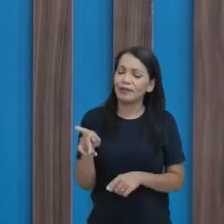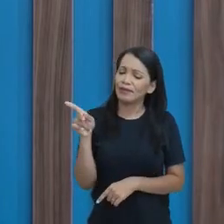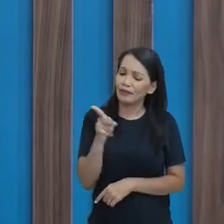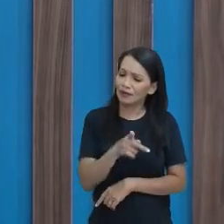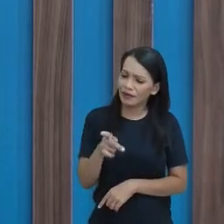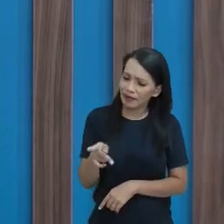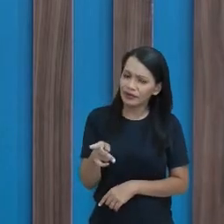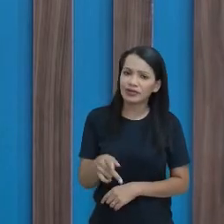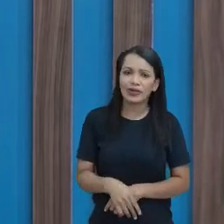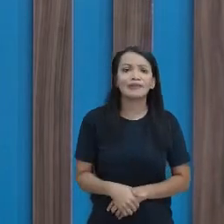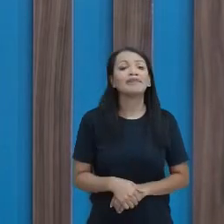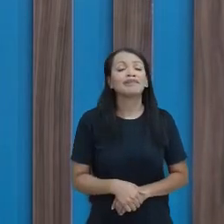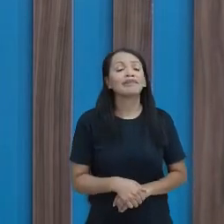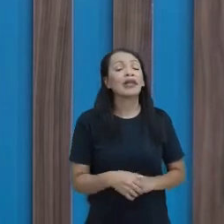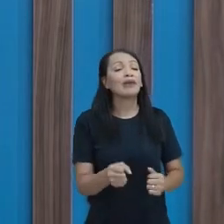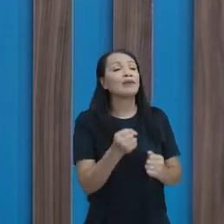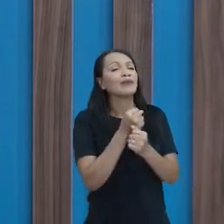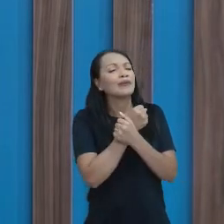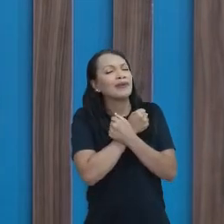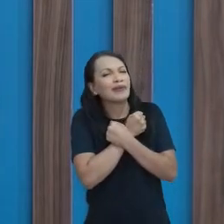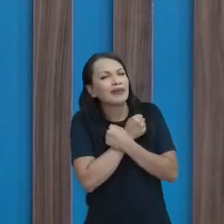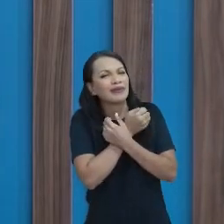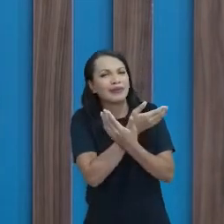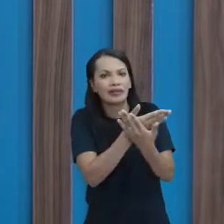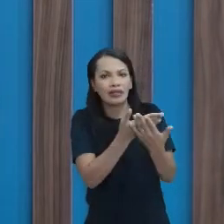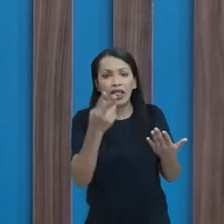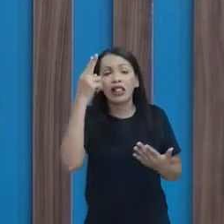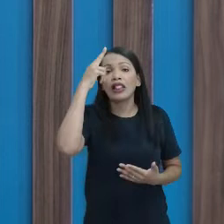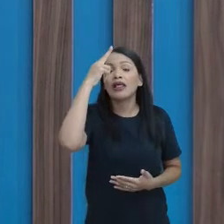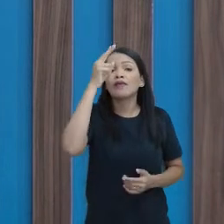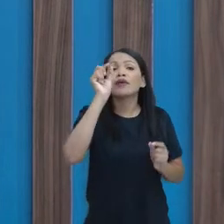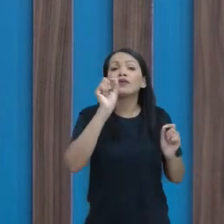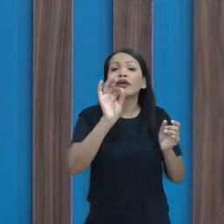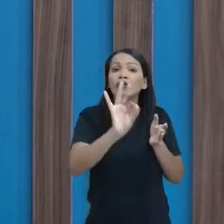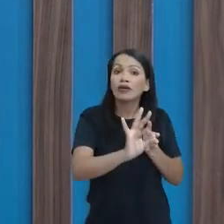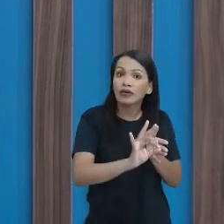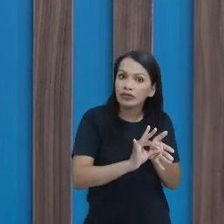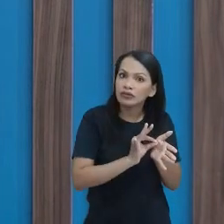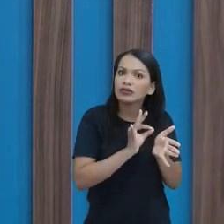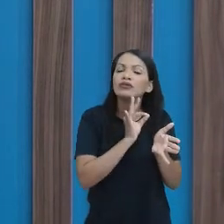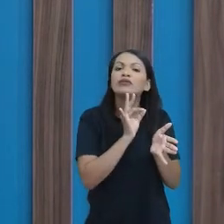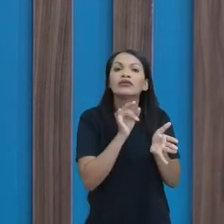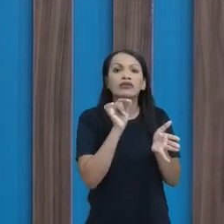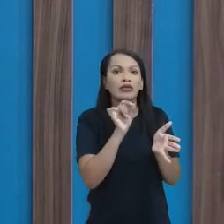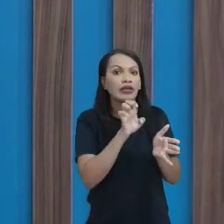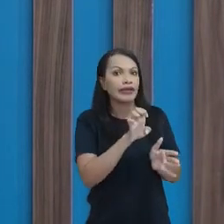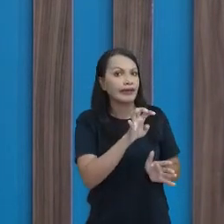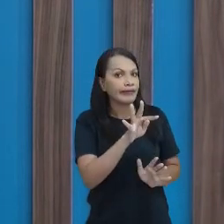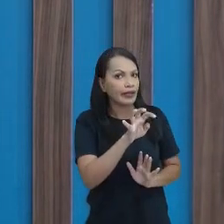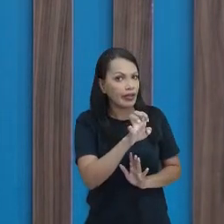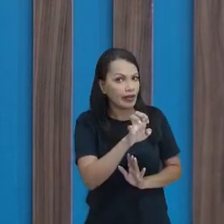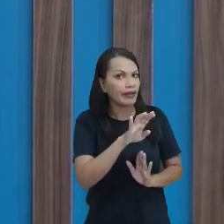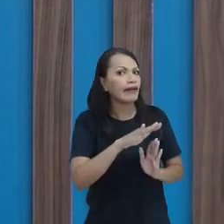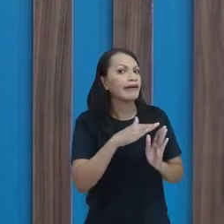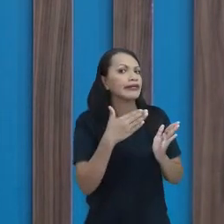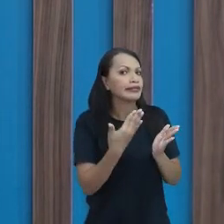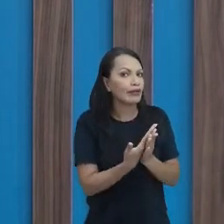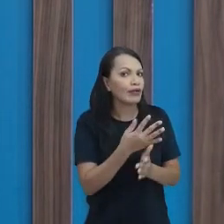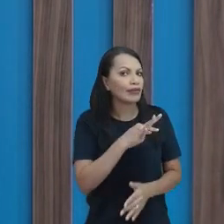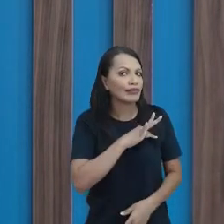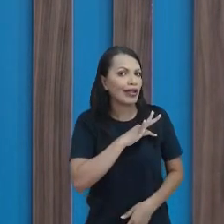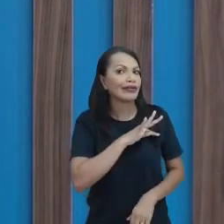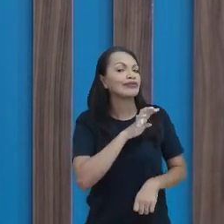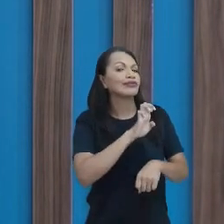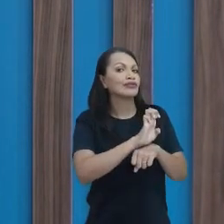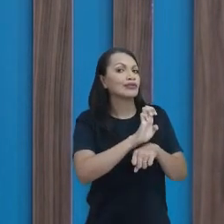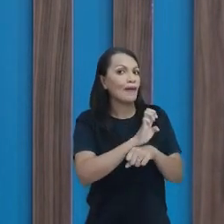palavra. Aí um abraço para vocês e lembrar, Luciano, que hoje começa a inscrição, viu, meu povo do nono ano, da ETE, viu, das escolas técnicas